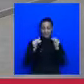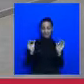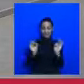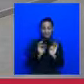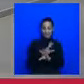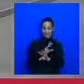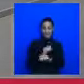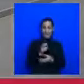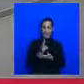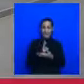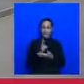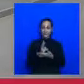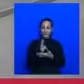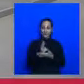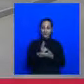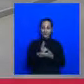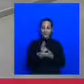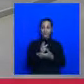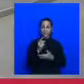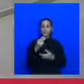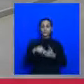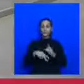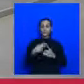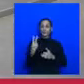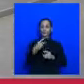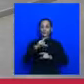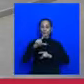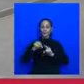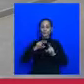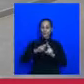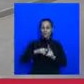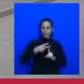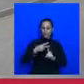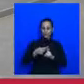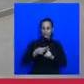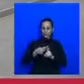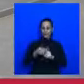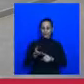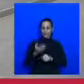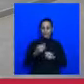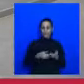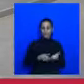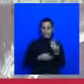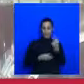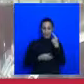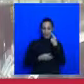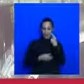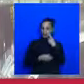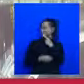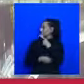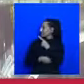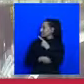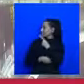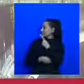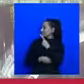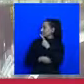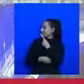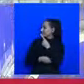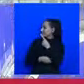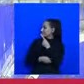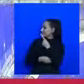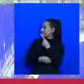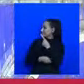realizado. Passaremos então ao segundo sorteio da dupla Sena. Bolas posicionadas.